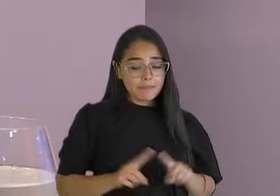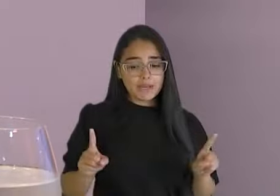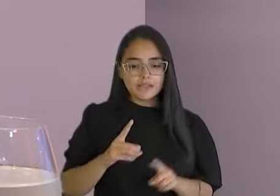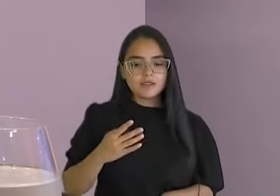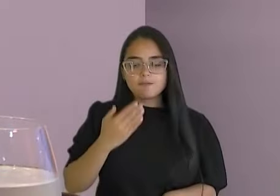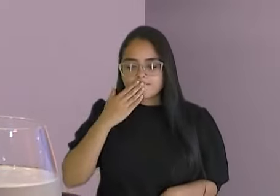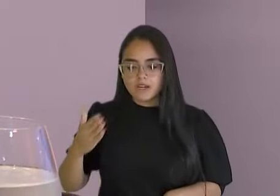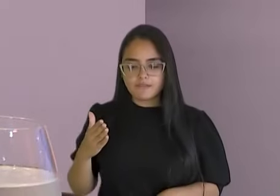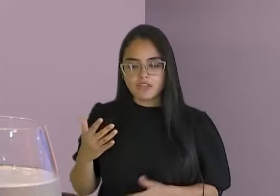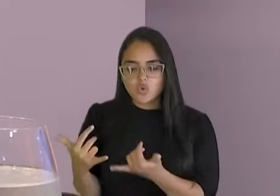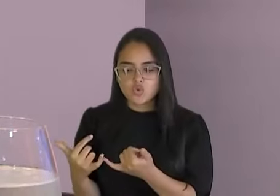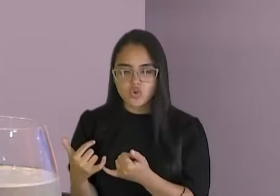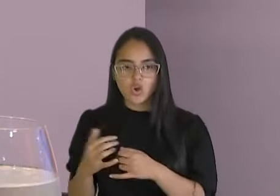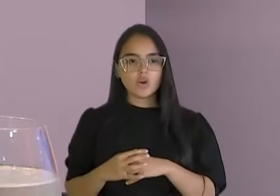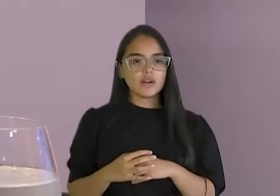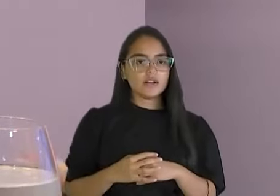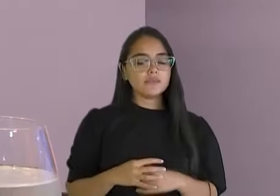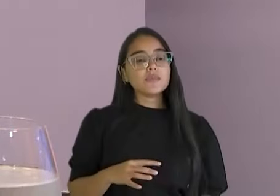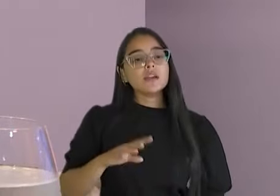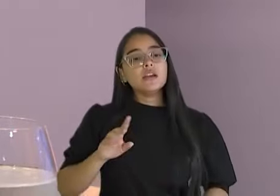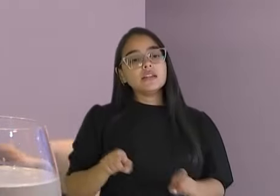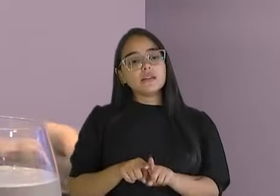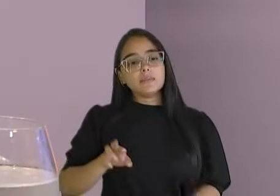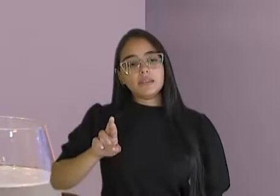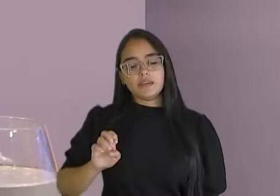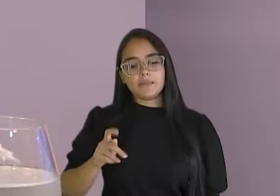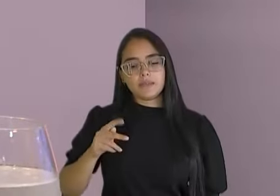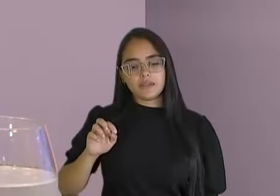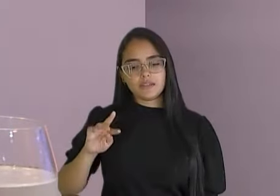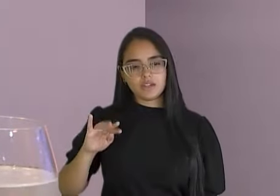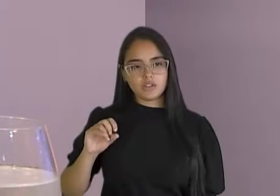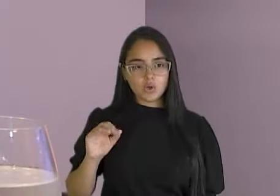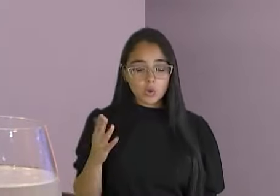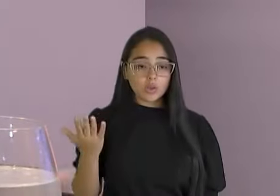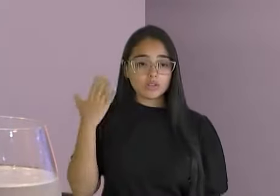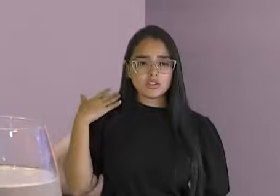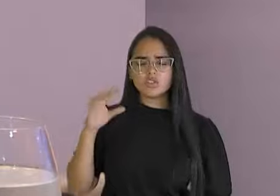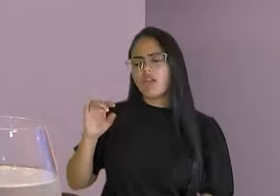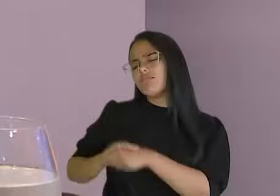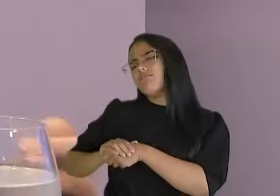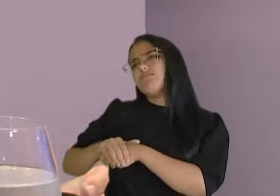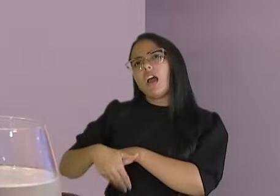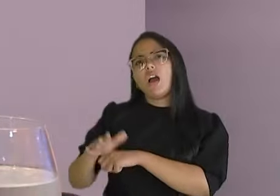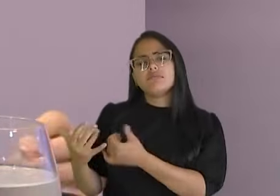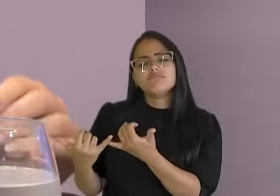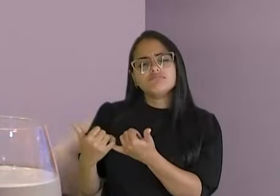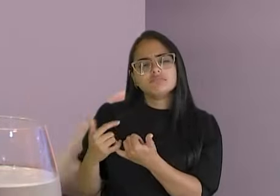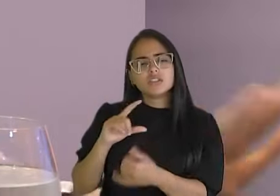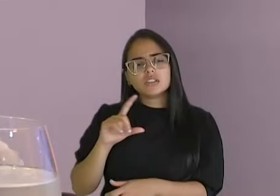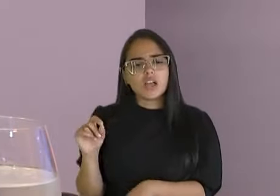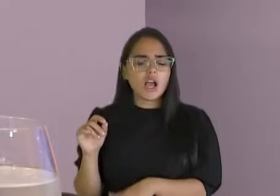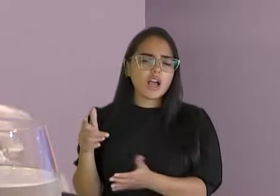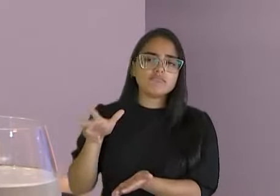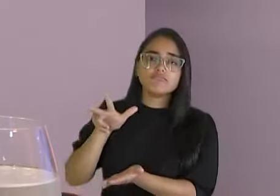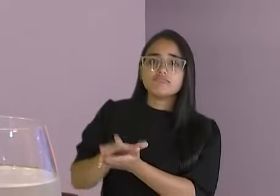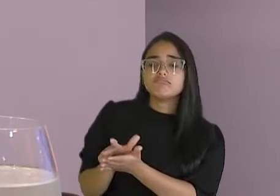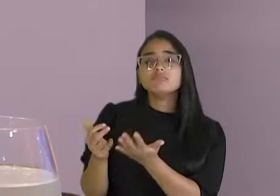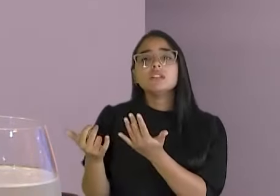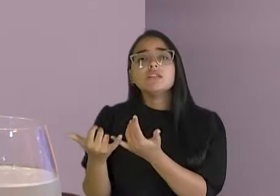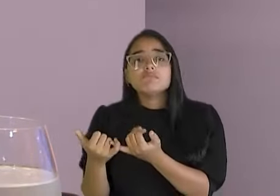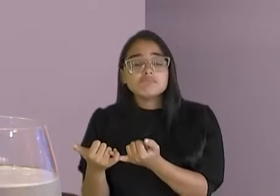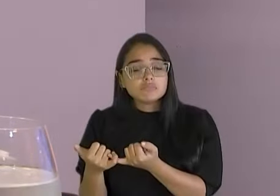saliência. Estreitamento de repertório. Então, é quando eu antes só jogava à noite. Quando eu chego em casa, saio do trabalho e tal, eu chego, deito na minha cama, eu jogo